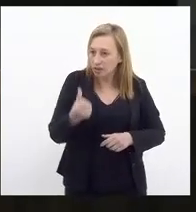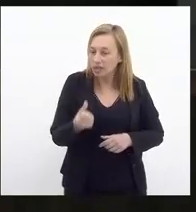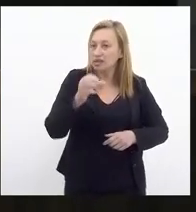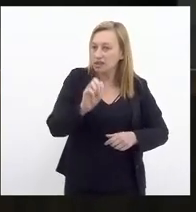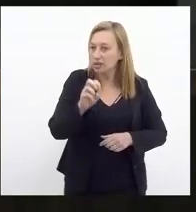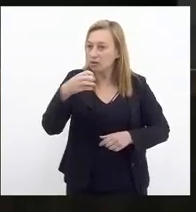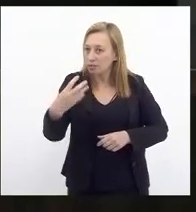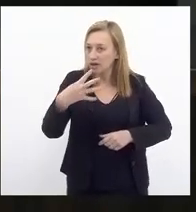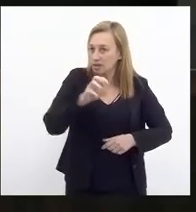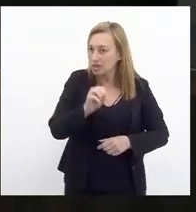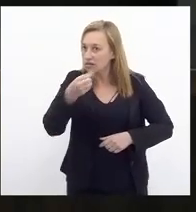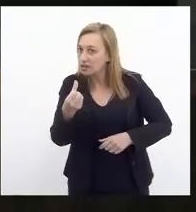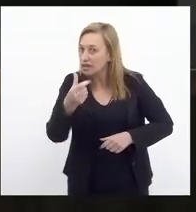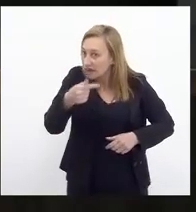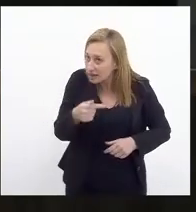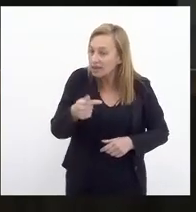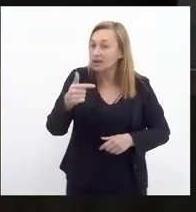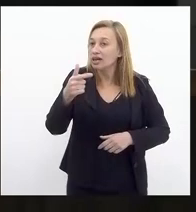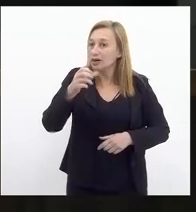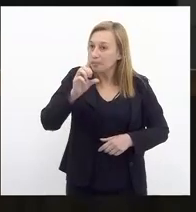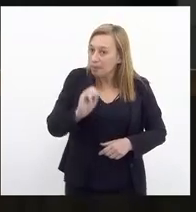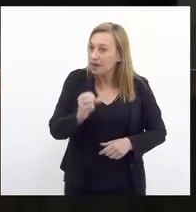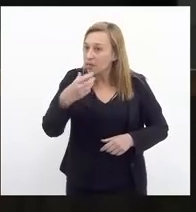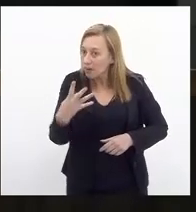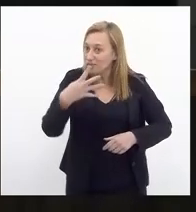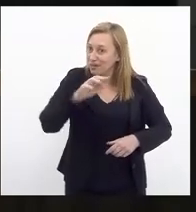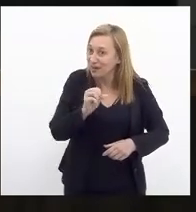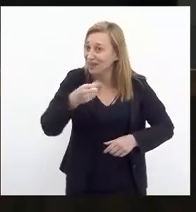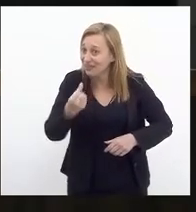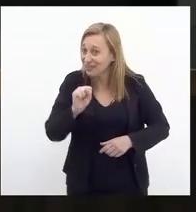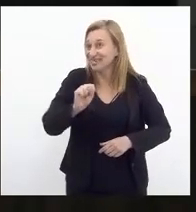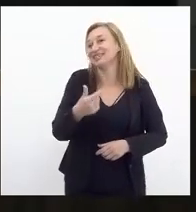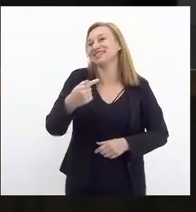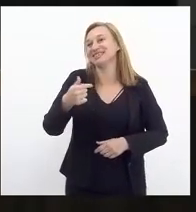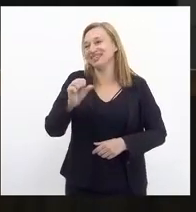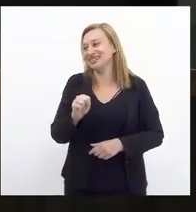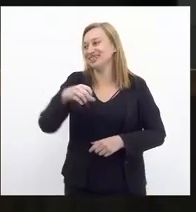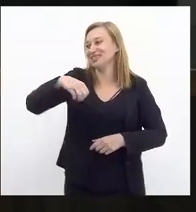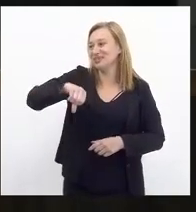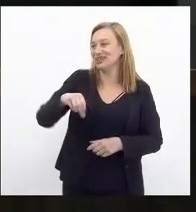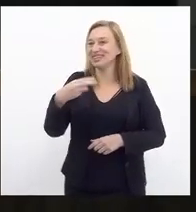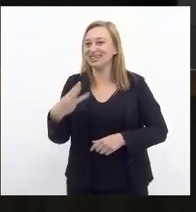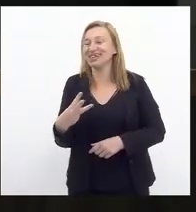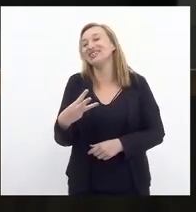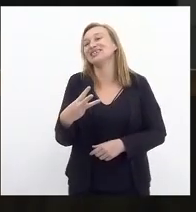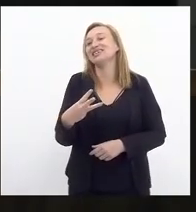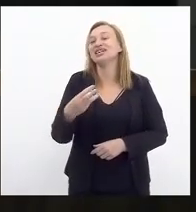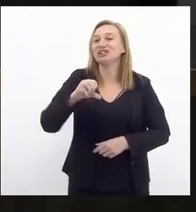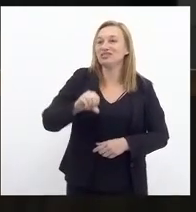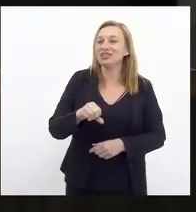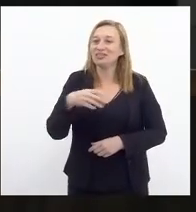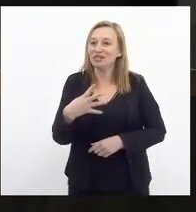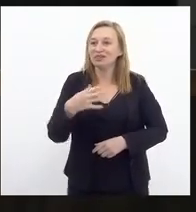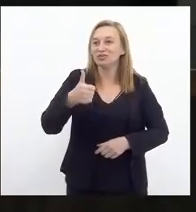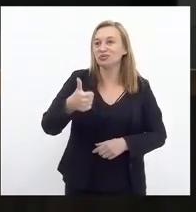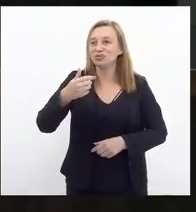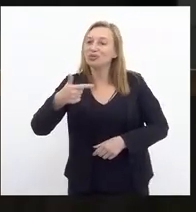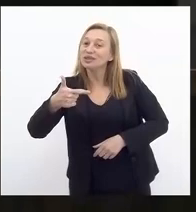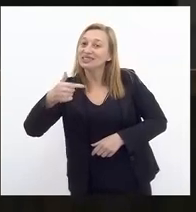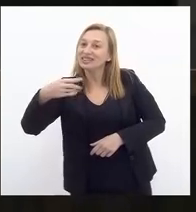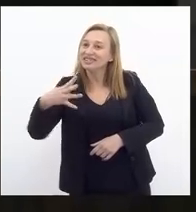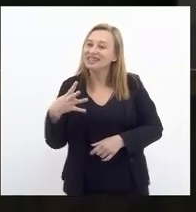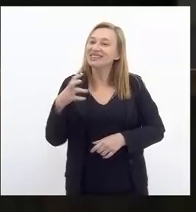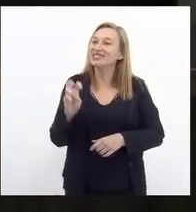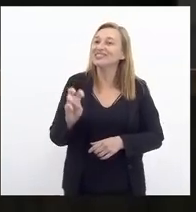53 55 56 57 1473 793/94 125